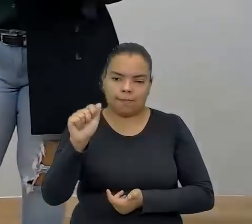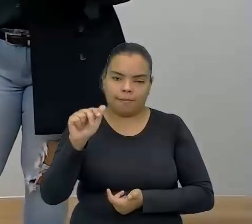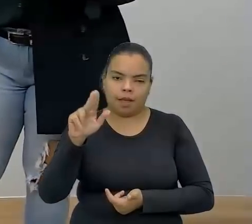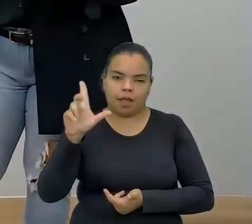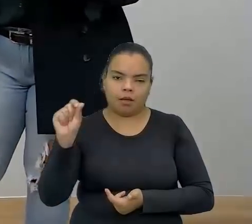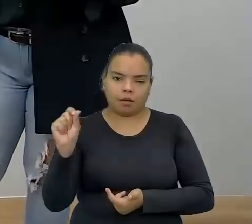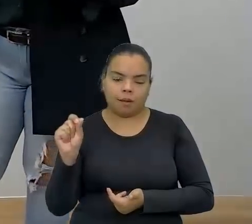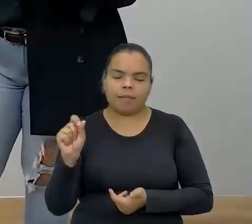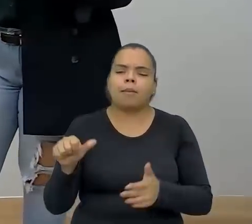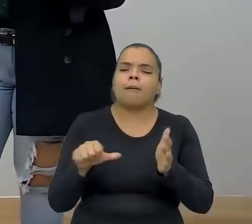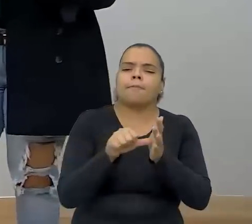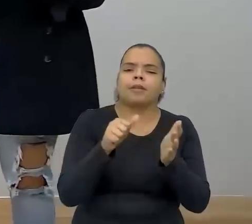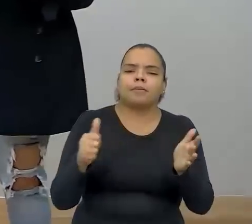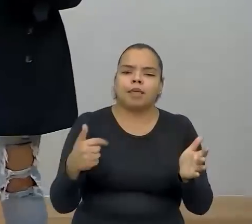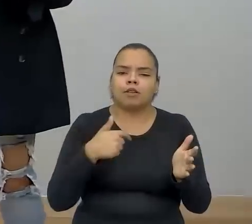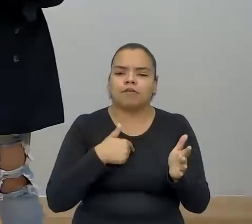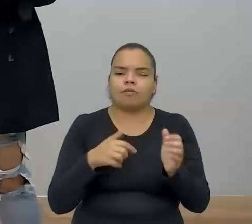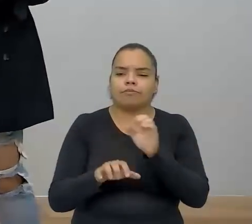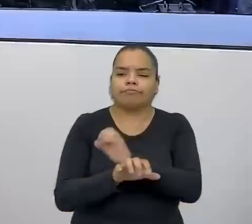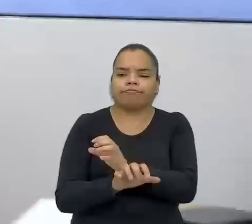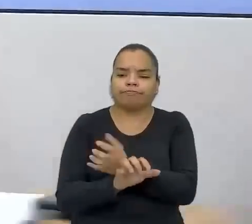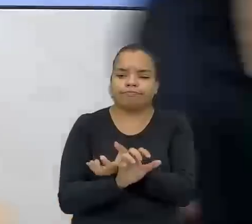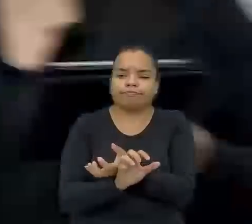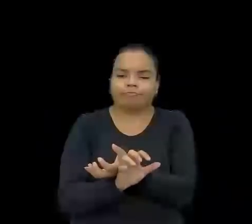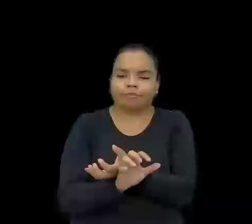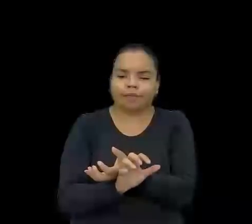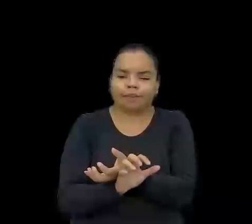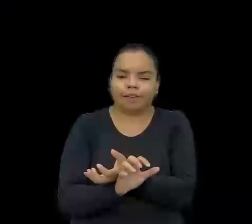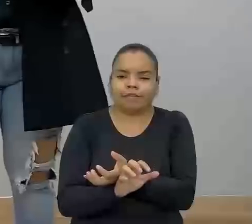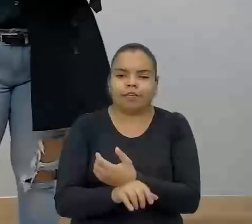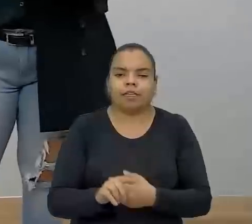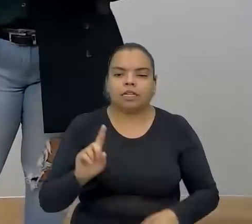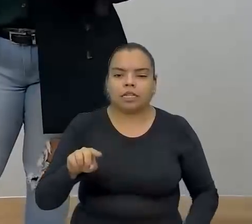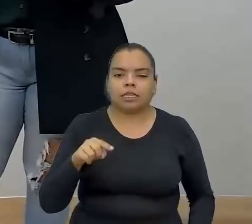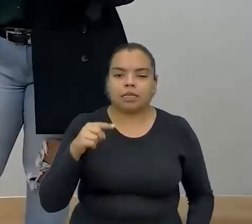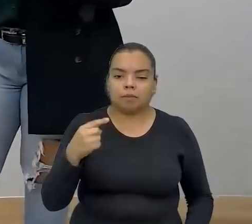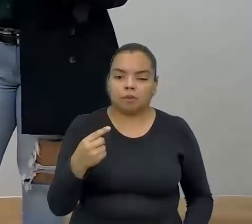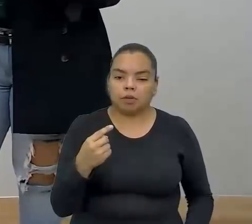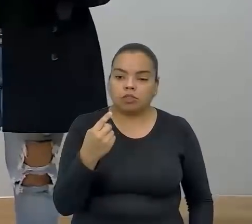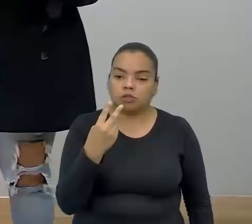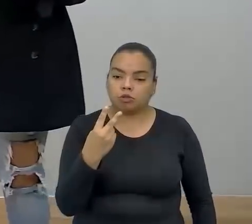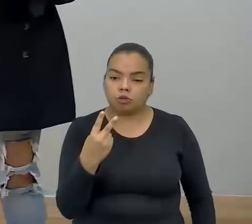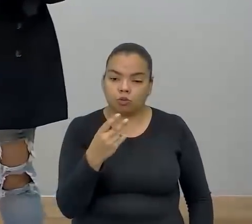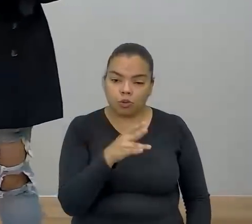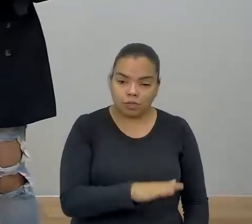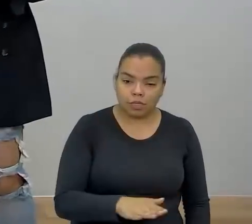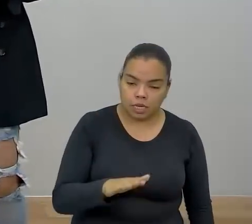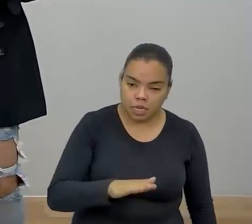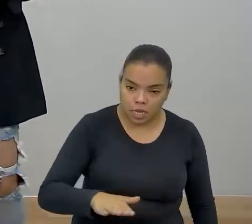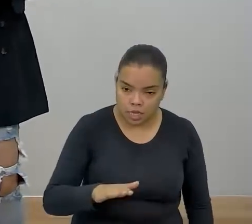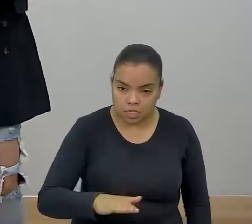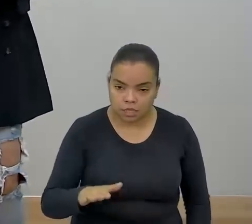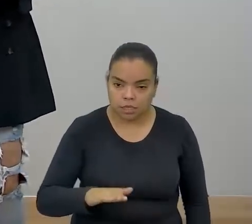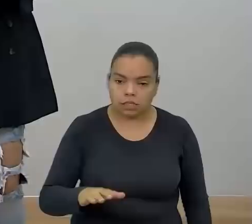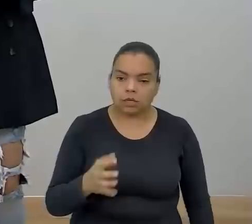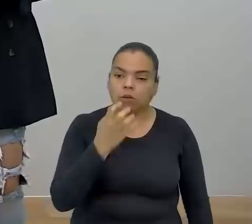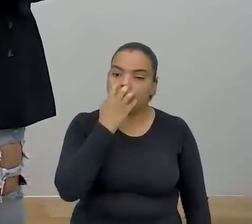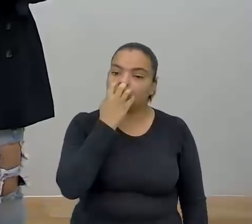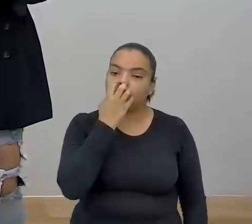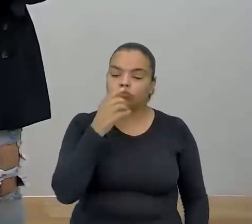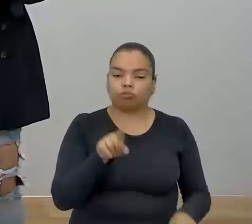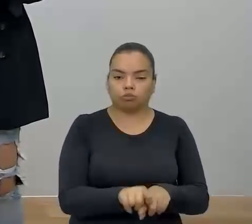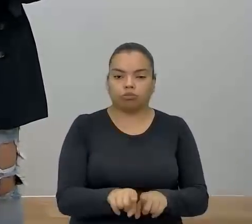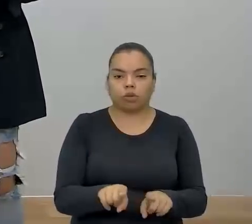uma caveira. Foi a primeira coisa que ela enxergou. Depois, 2 crianças e um cachorro. Aí, na continuidade, a gente